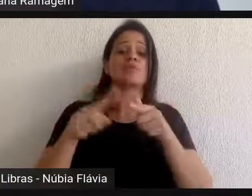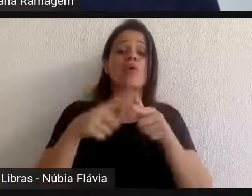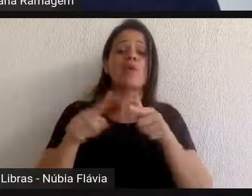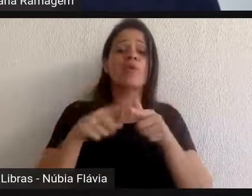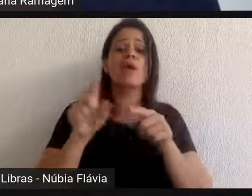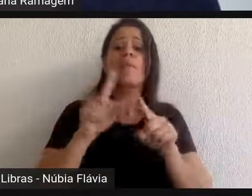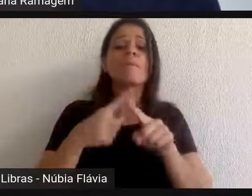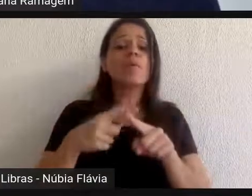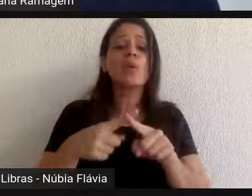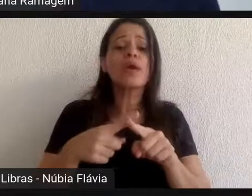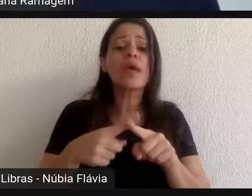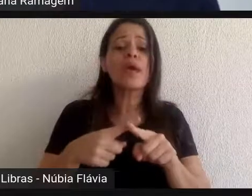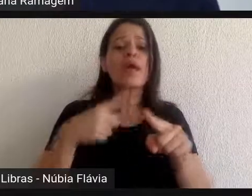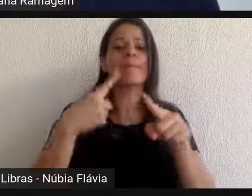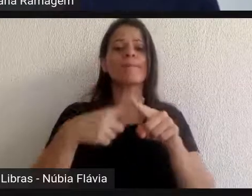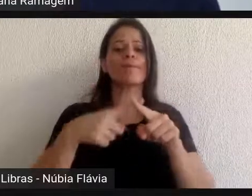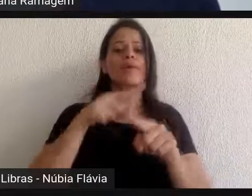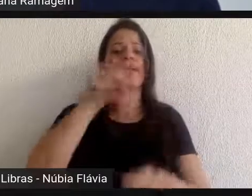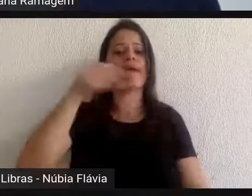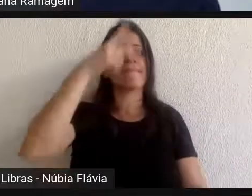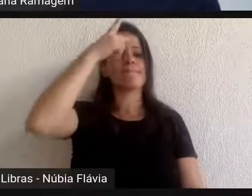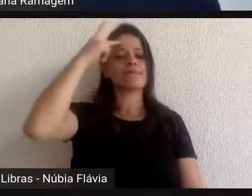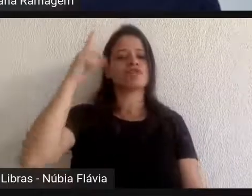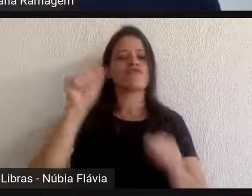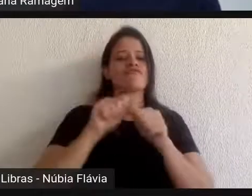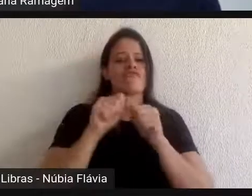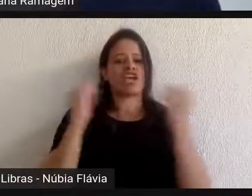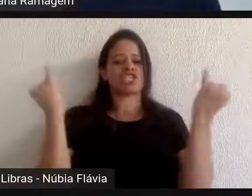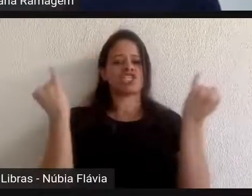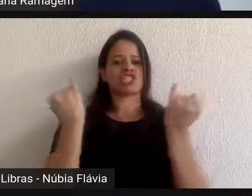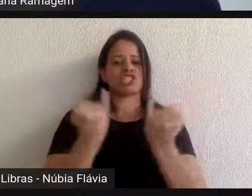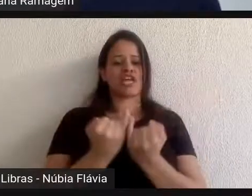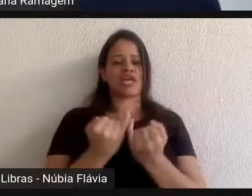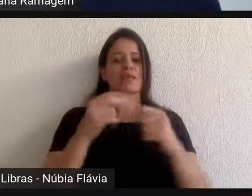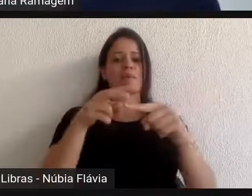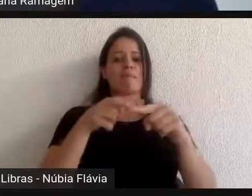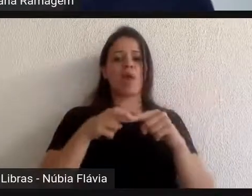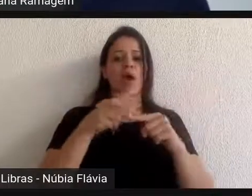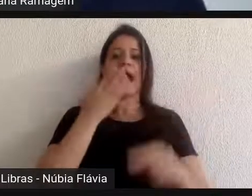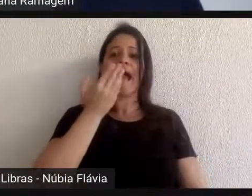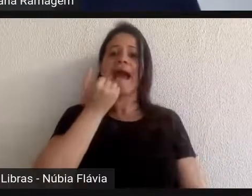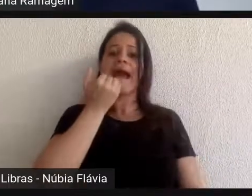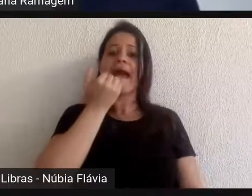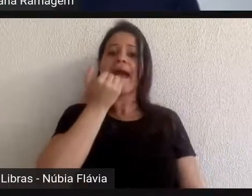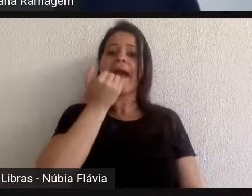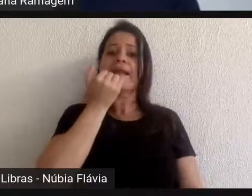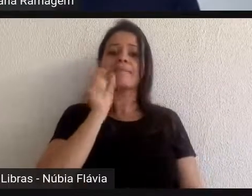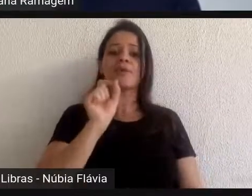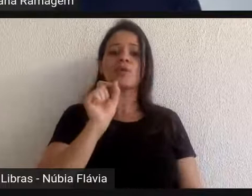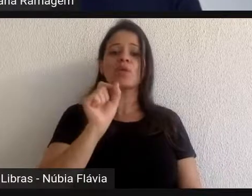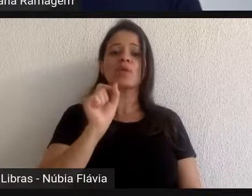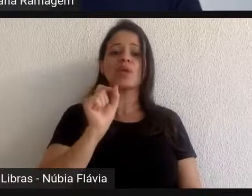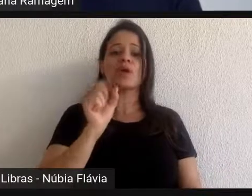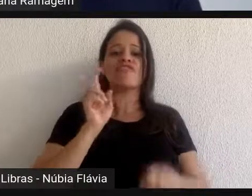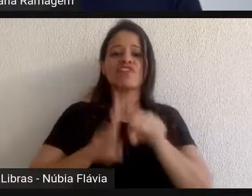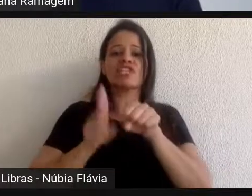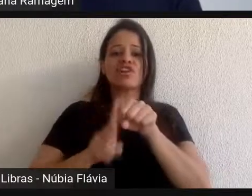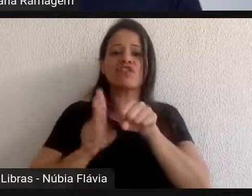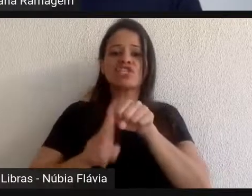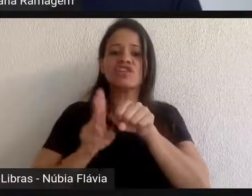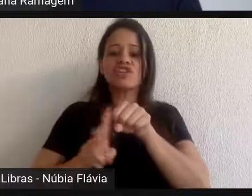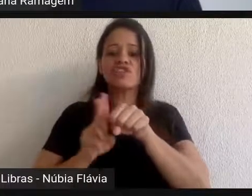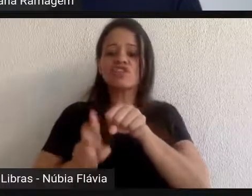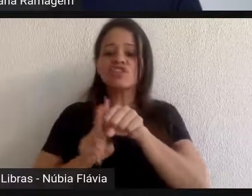as dietas, os padrões alimentares com mais alimentos de origem vegetal